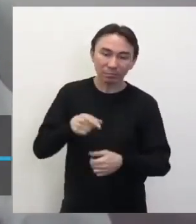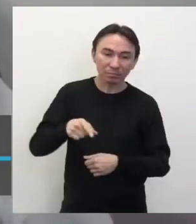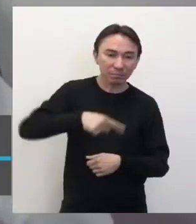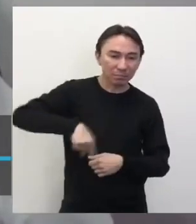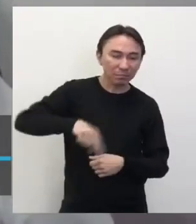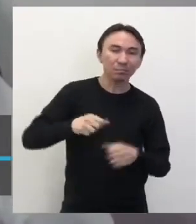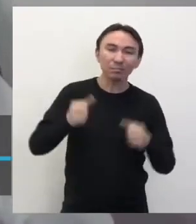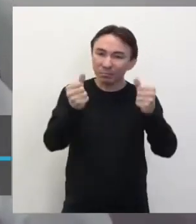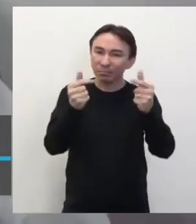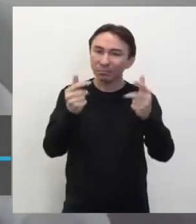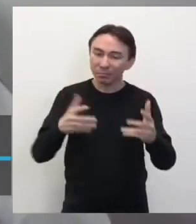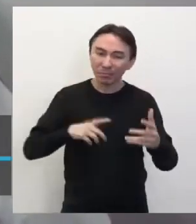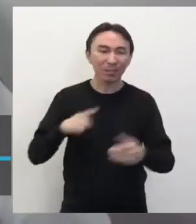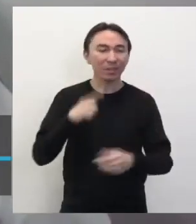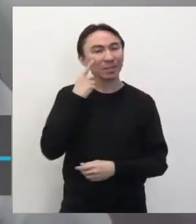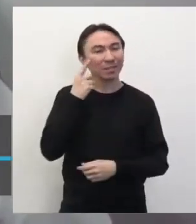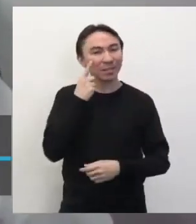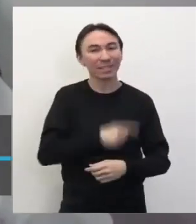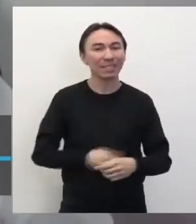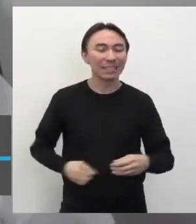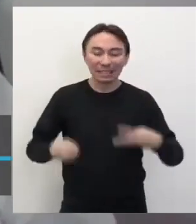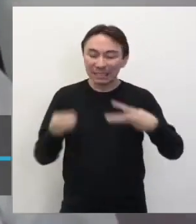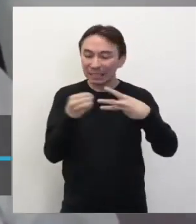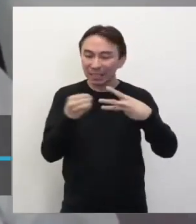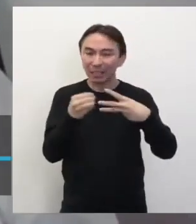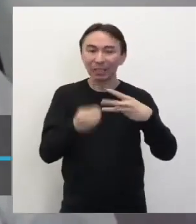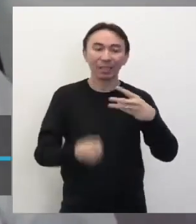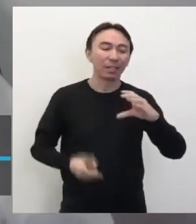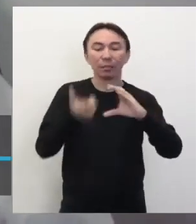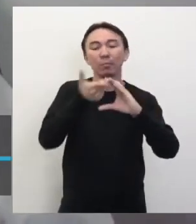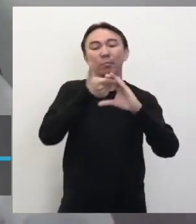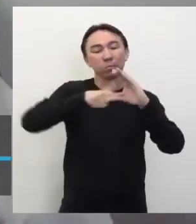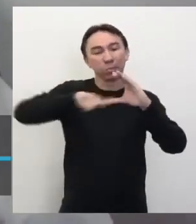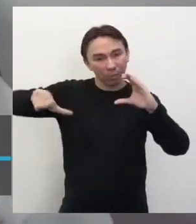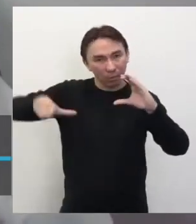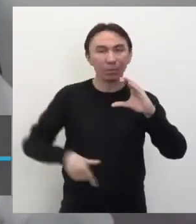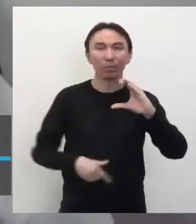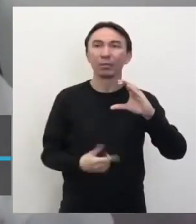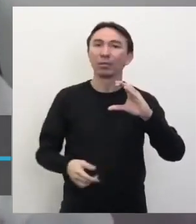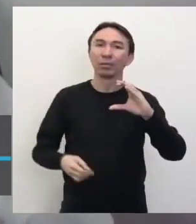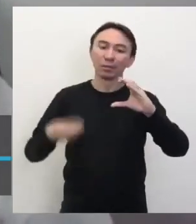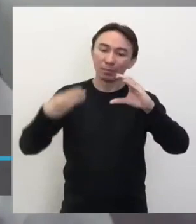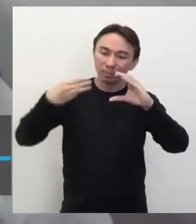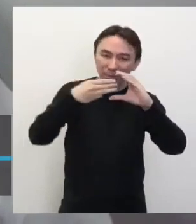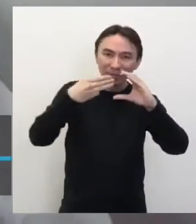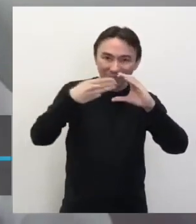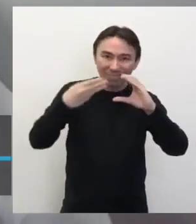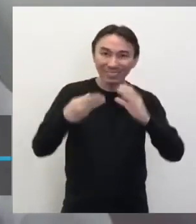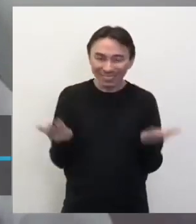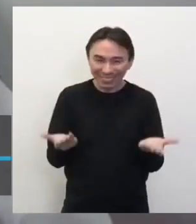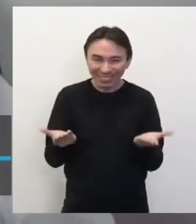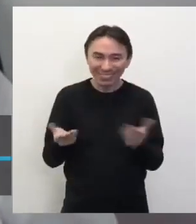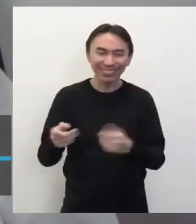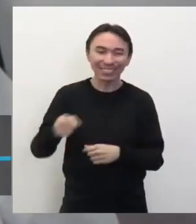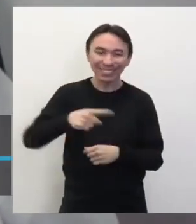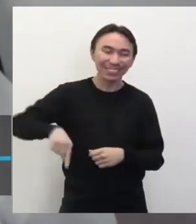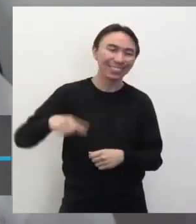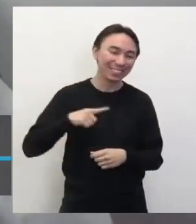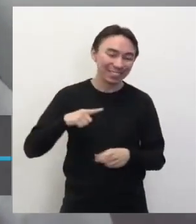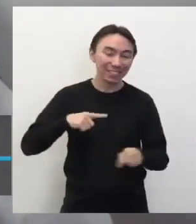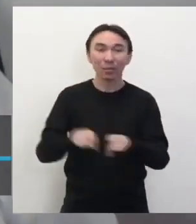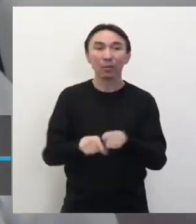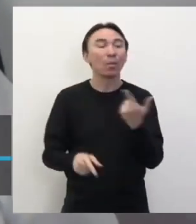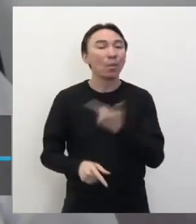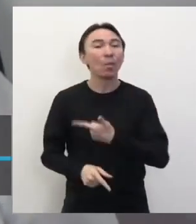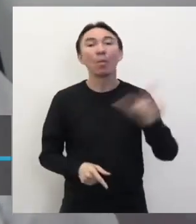célula eucarionte, na outra a gente falou sobre célula procarionte, e hoje a gente vai começar a explorar aí algumas células do nosso